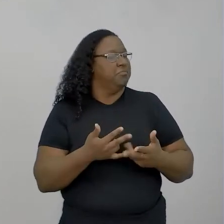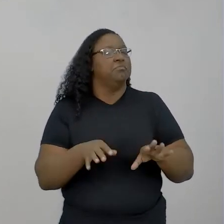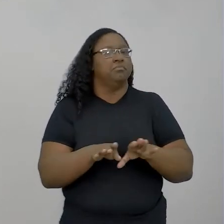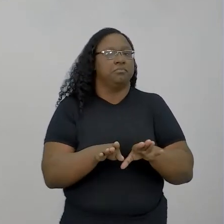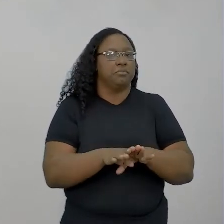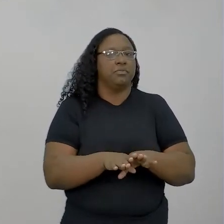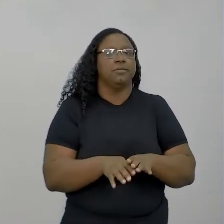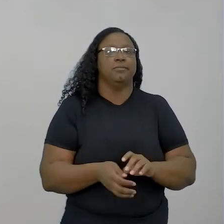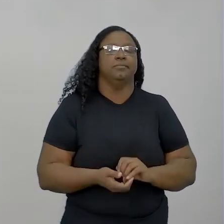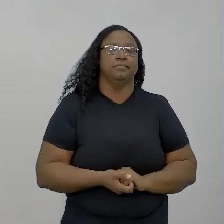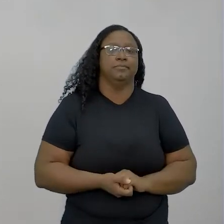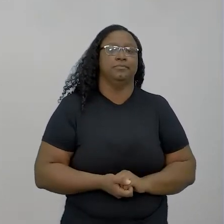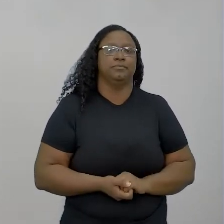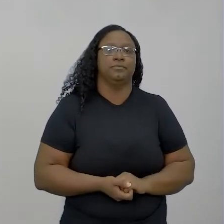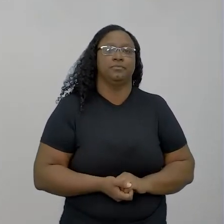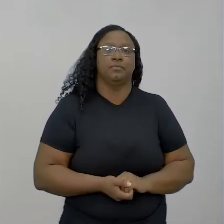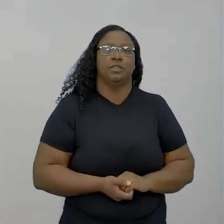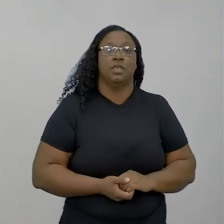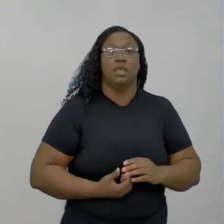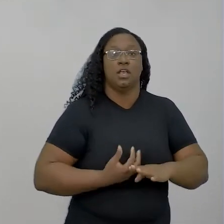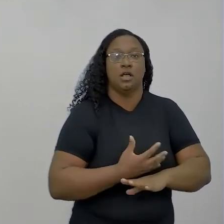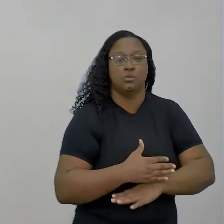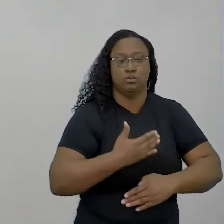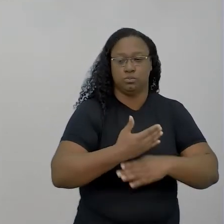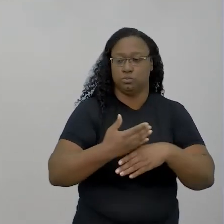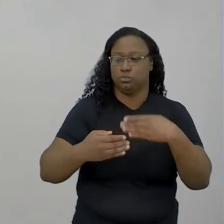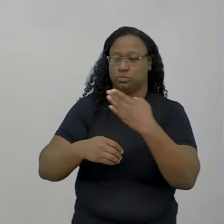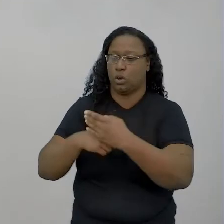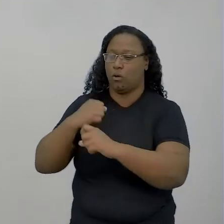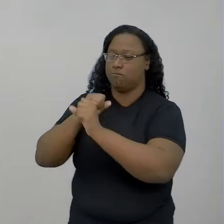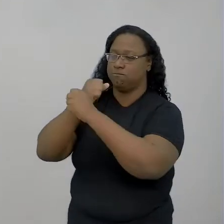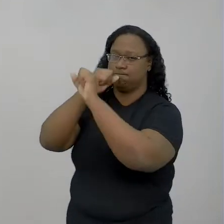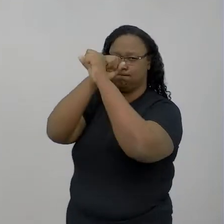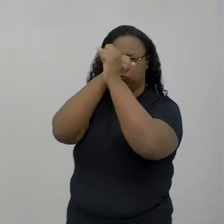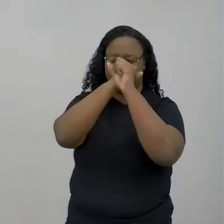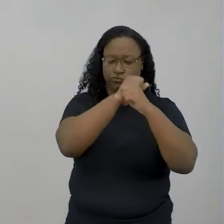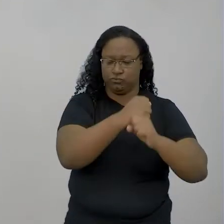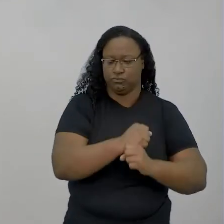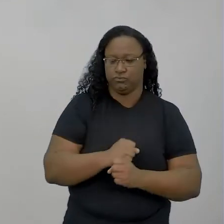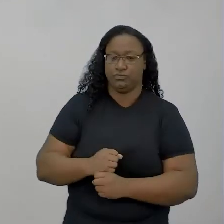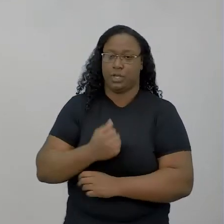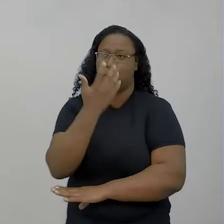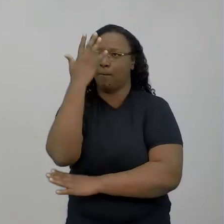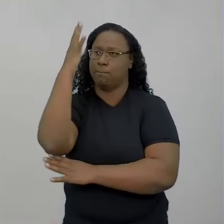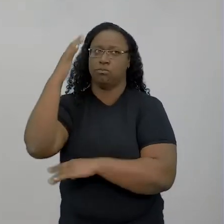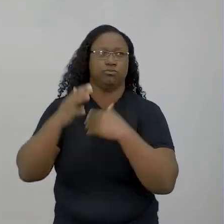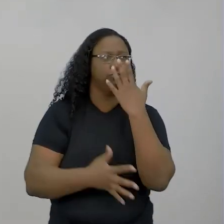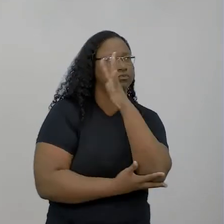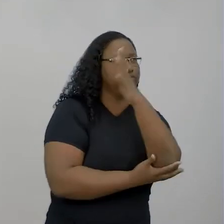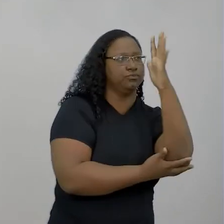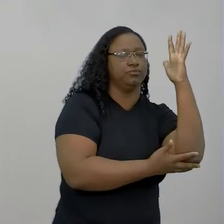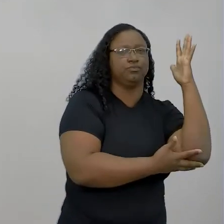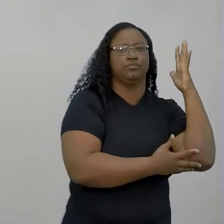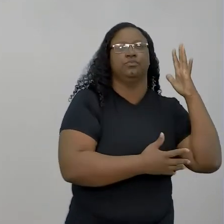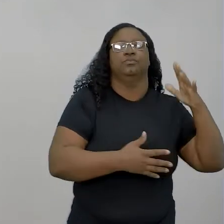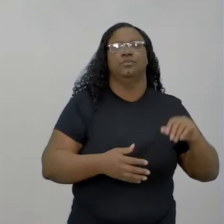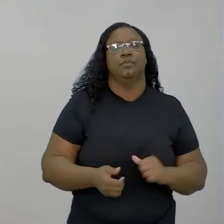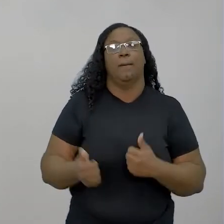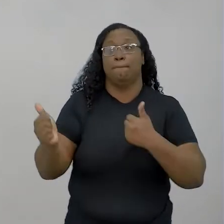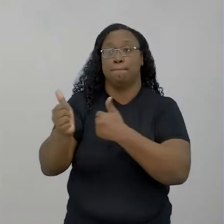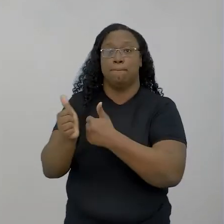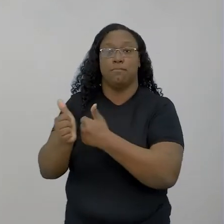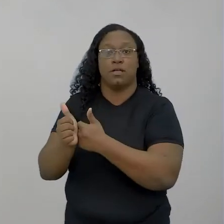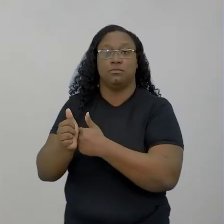de mananciais e não construir em áreas que são próximos a matas e florestas, evita também que você entre